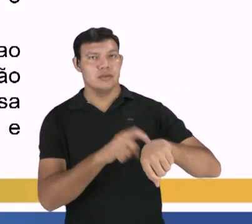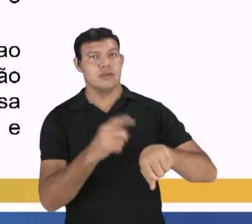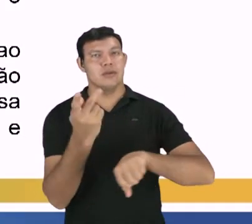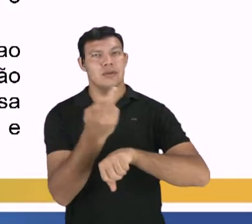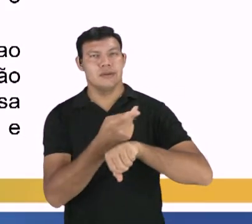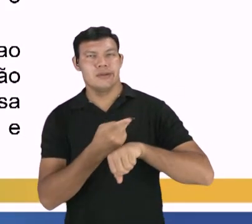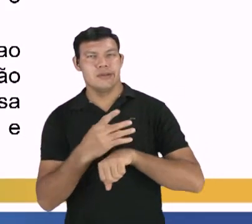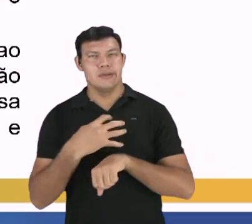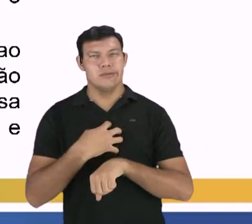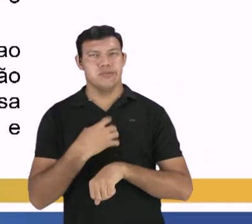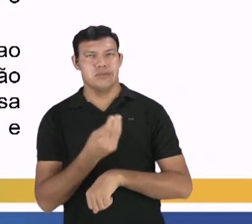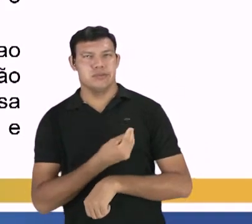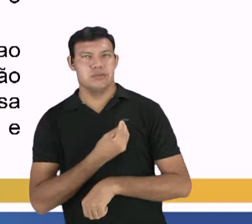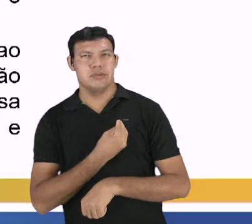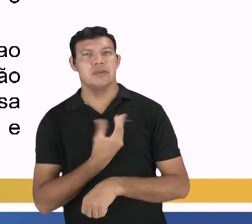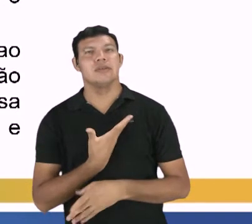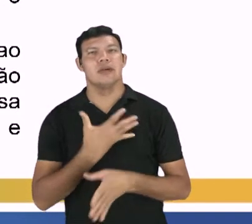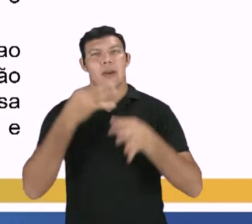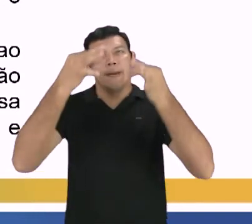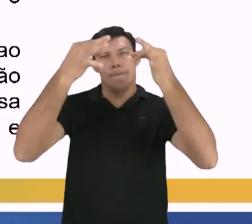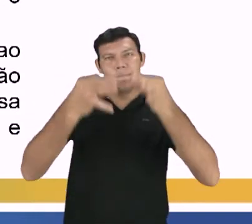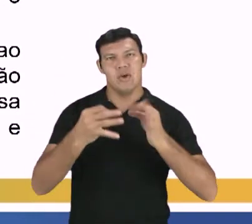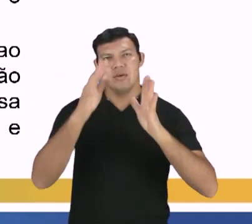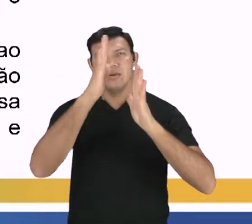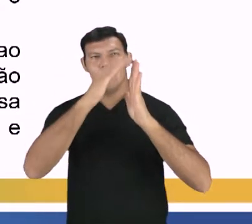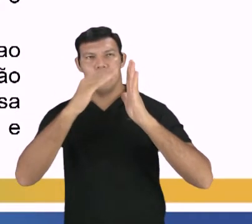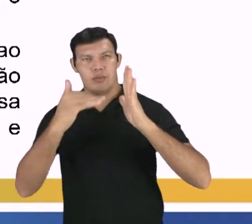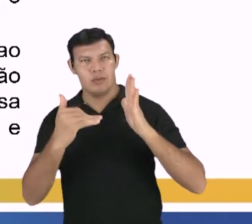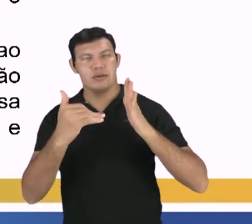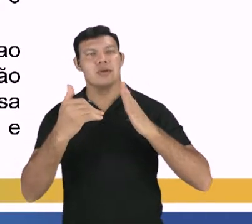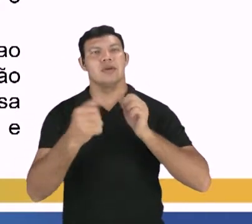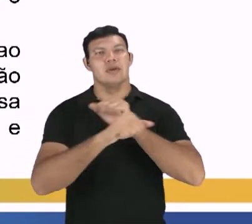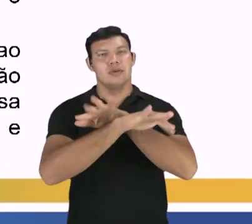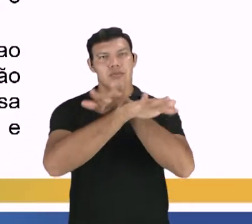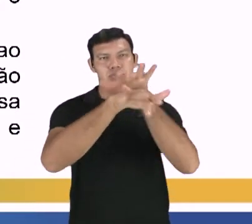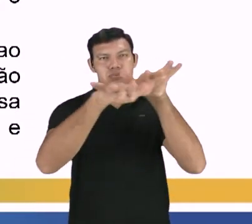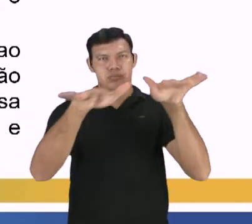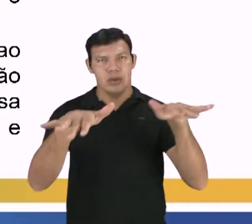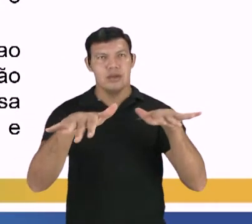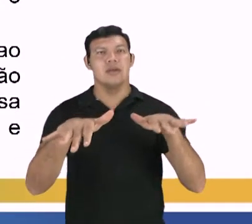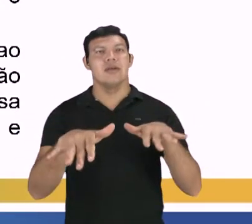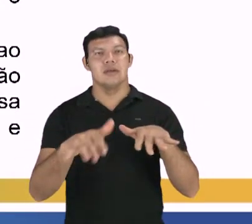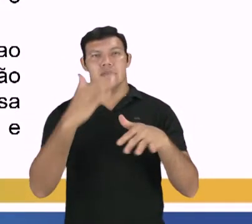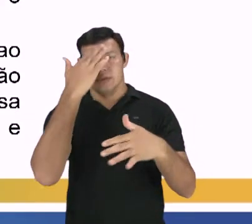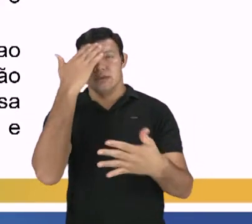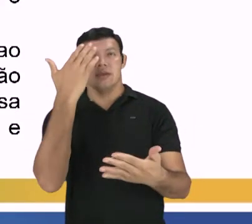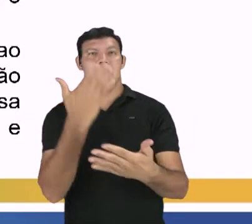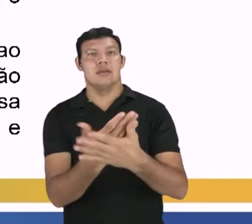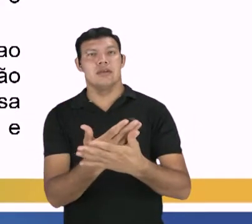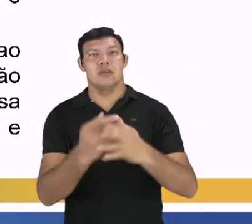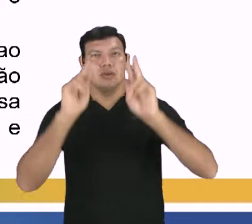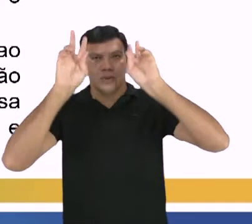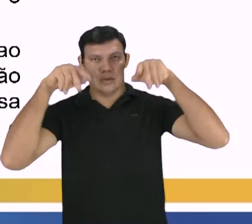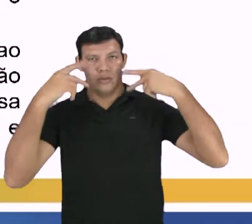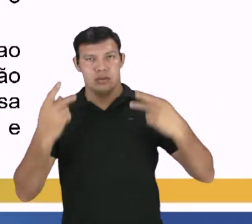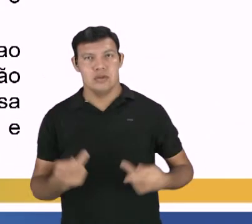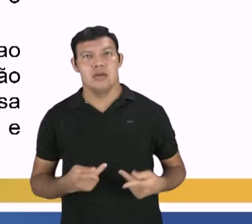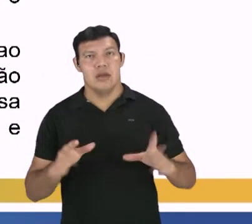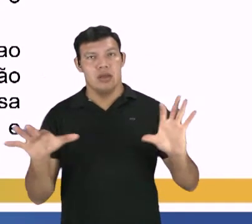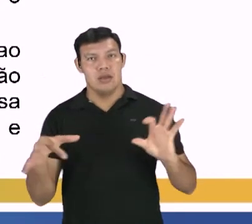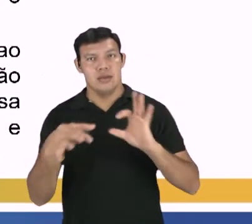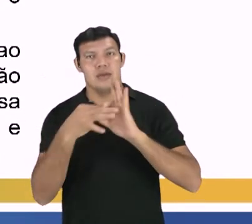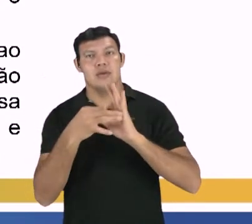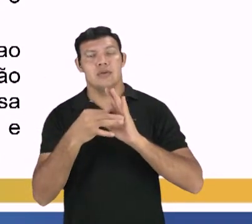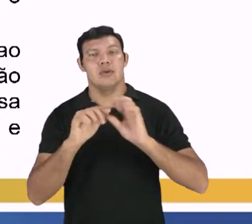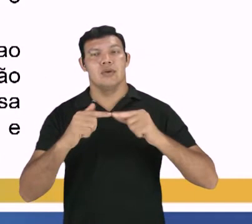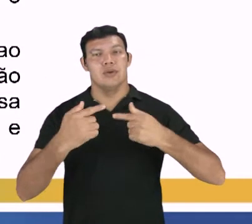por meio da perfeição estética e compartilhavam da crença de que o homem estava preso à matéria.